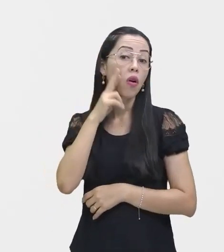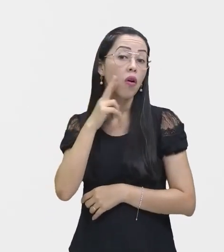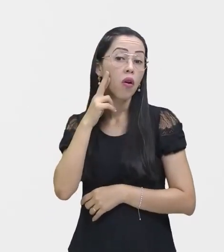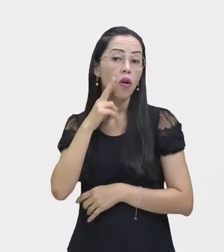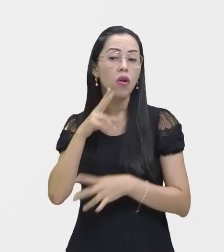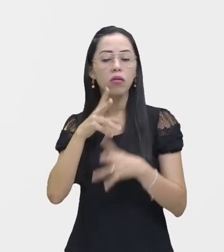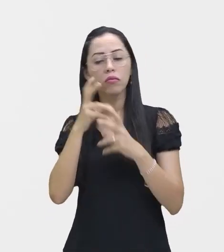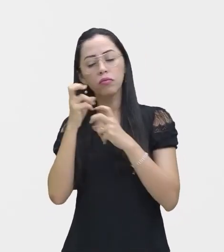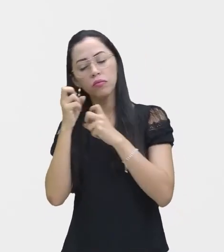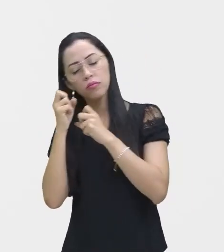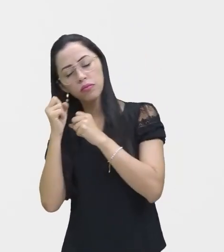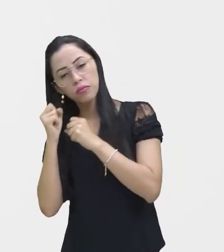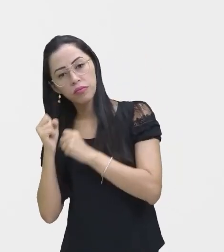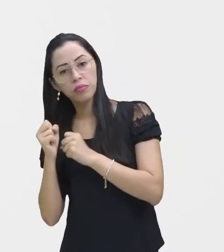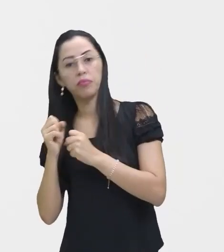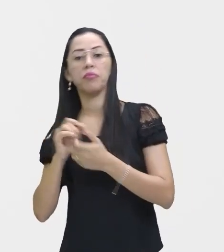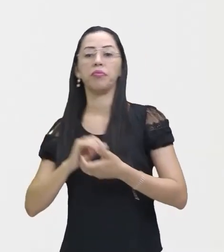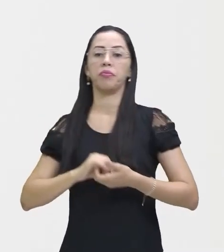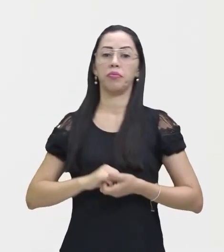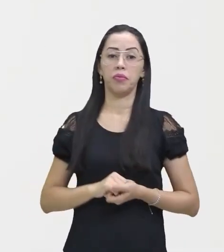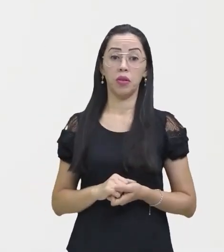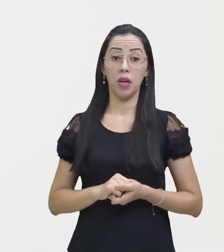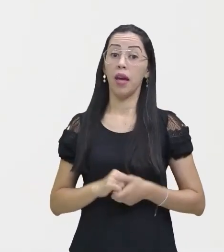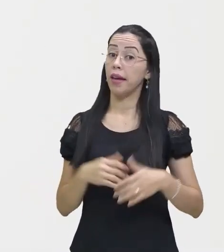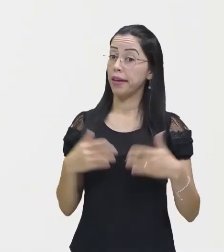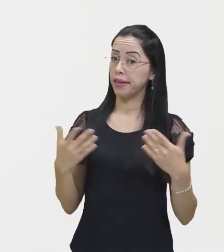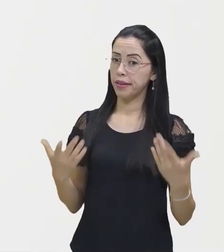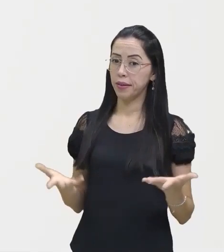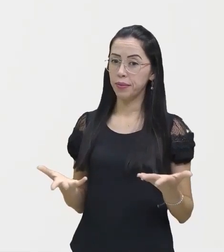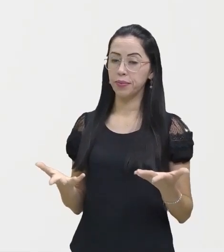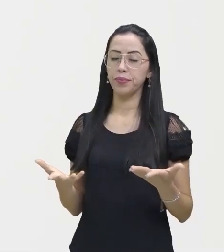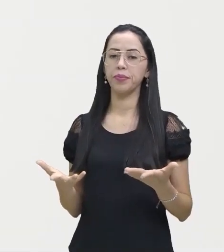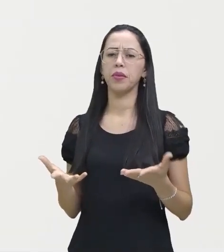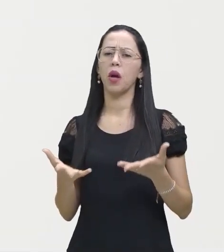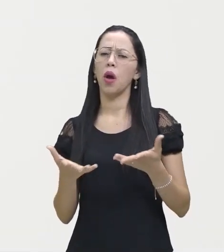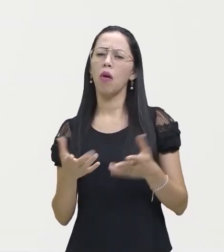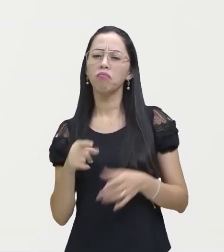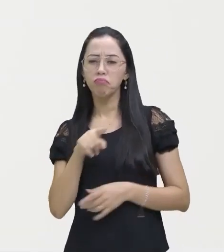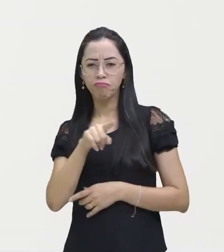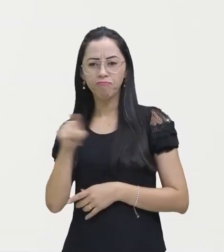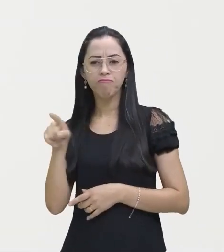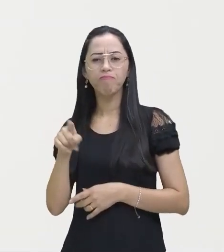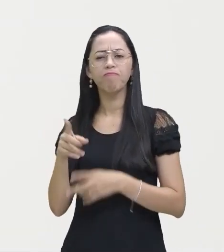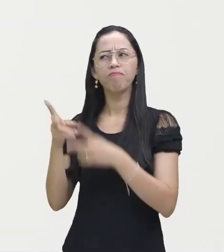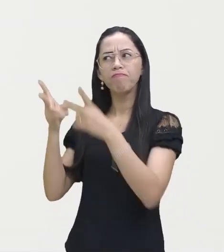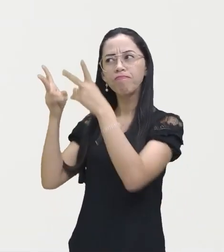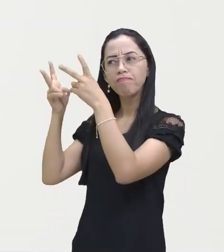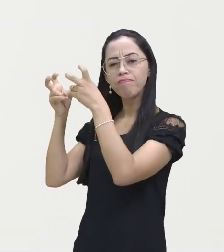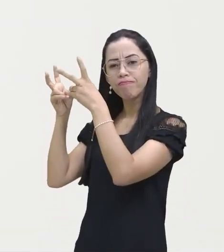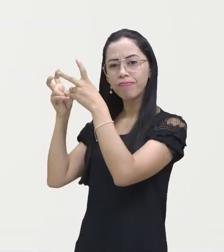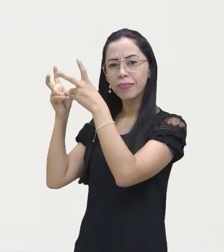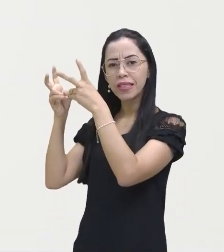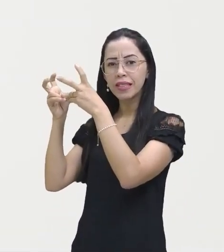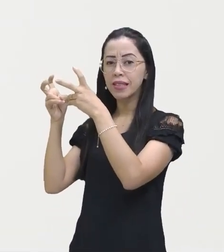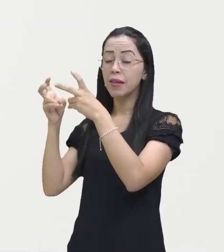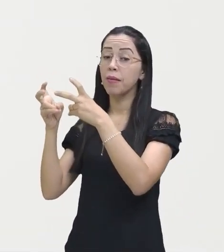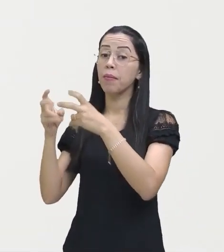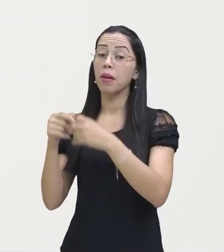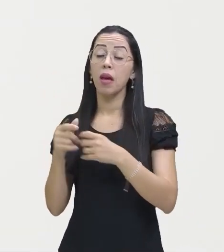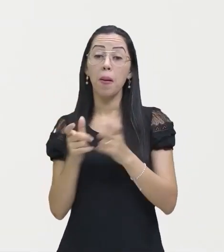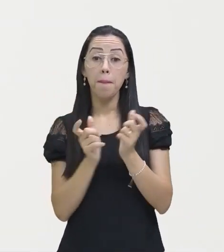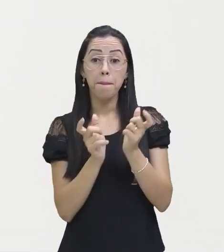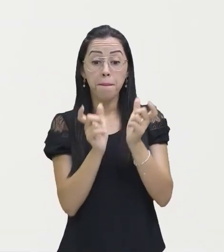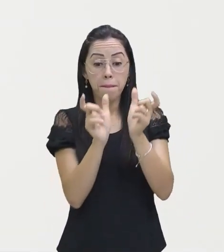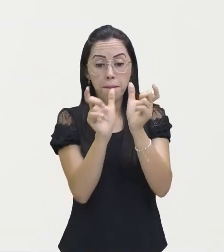bem assim. Então, como nós observamos aqui no título, as